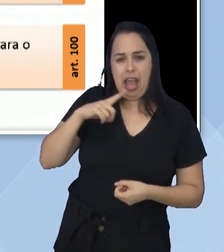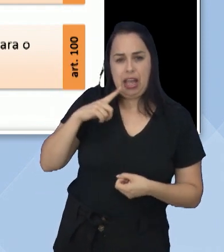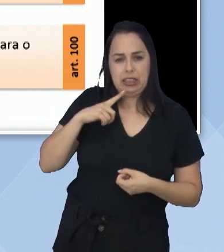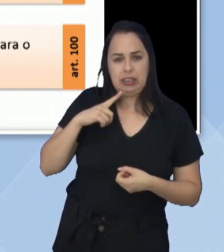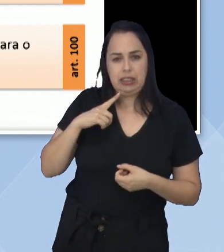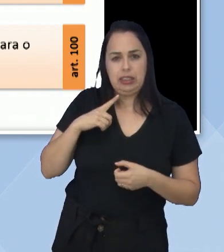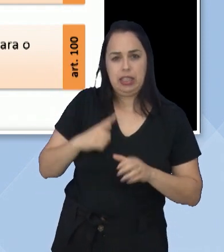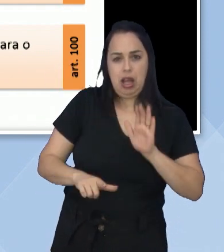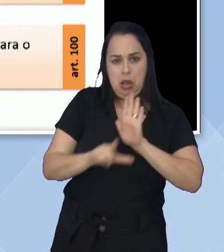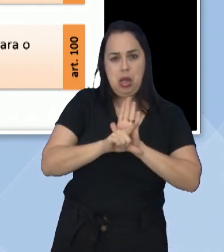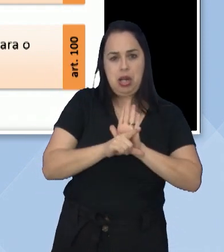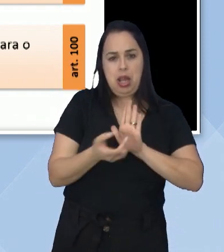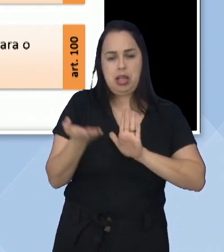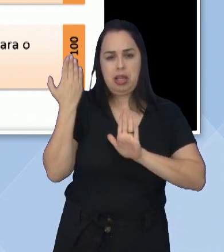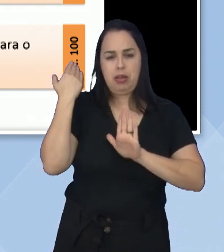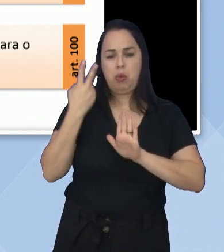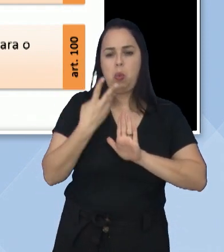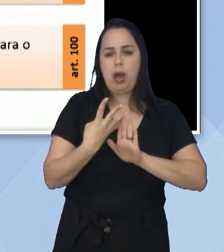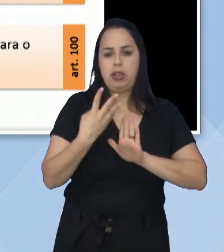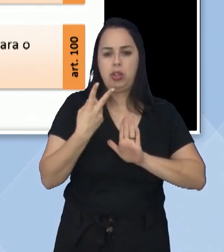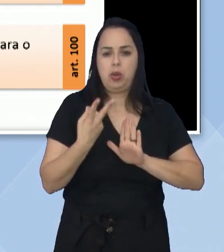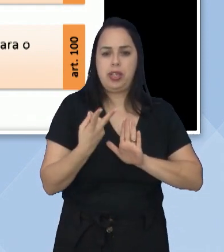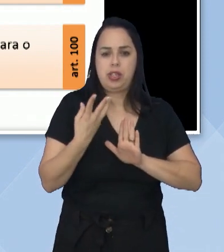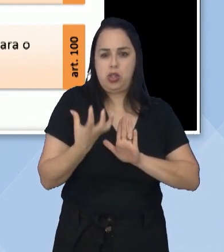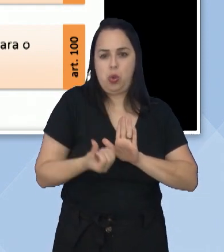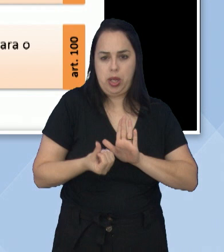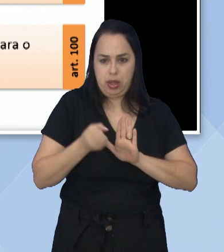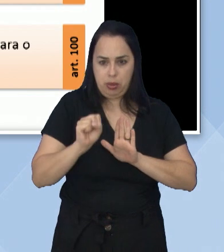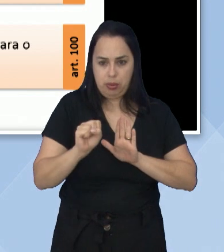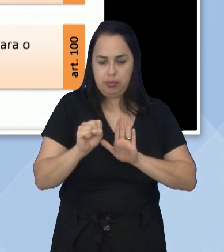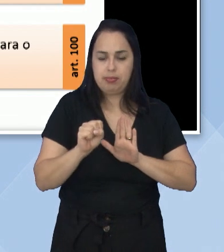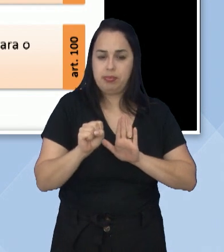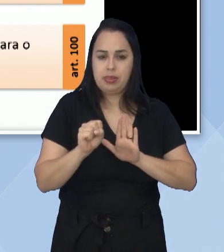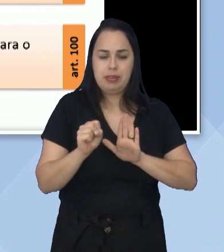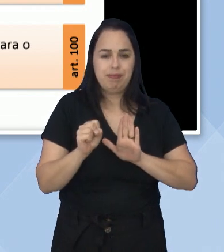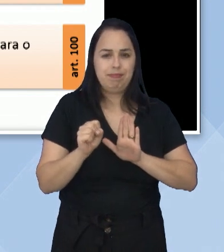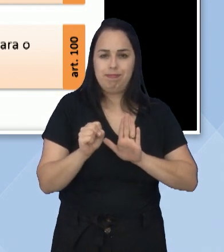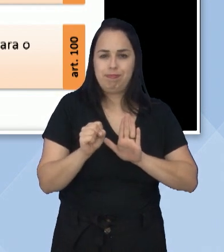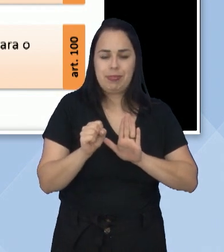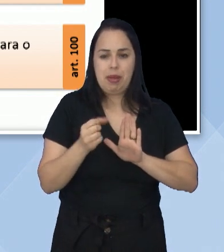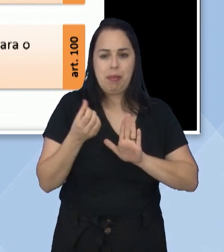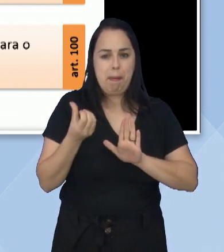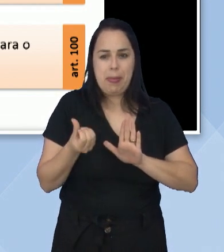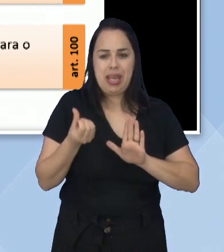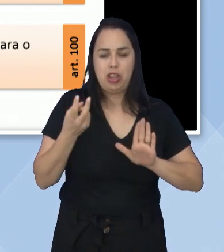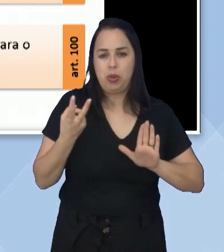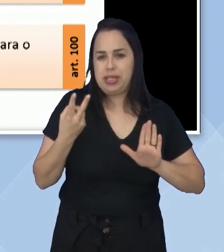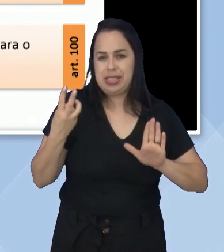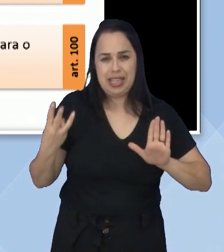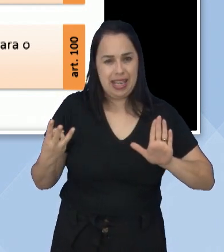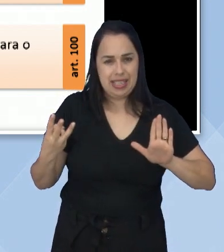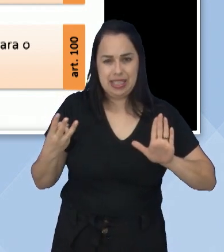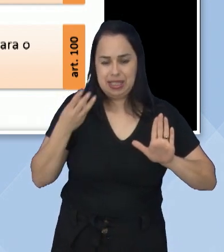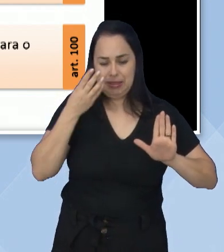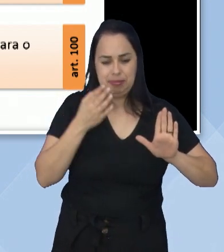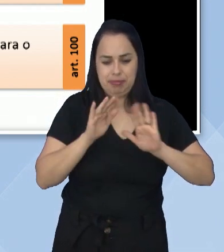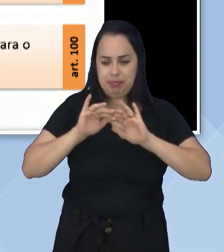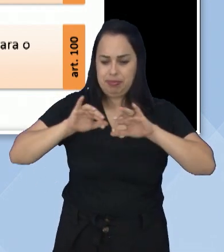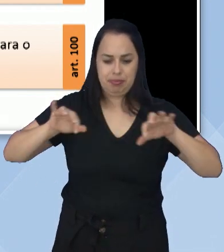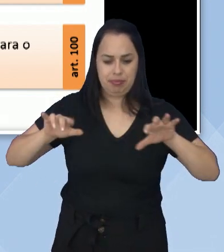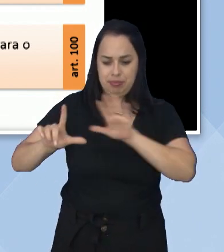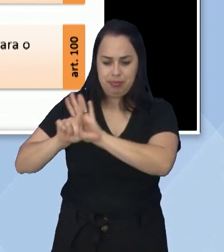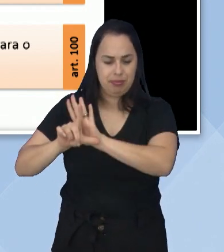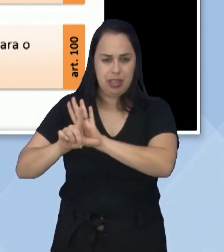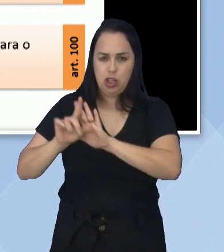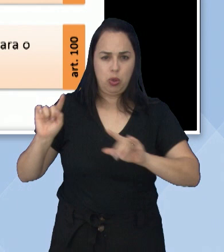atrás na outra legislação 428 e que a gente acabou que não vigorou na meia dois três que é a legislação atual é que nós achamos por bem